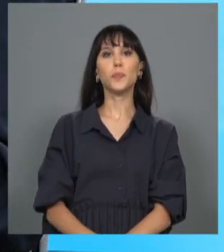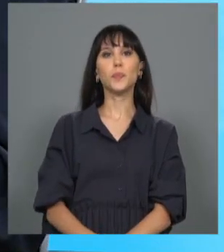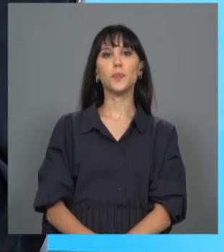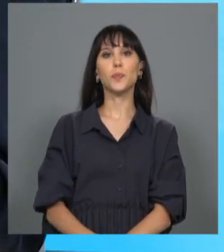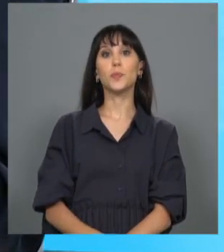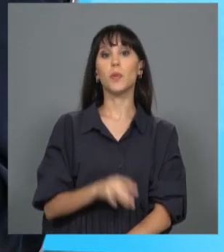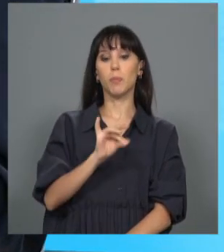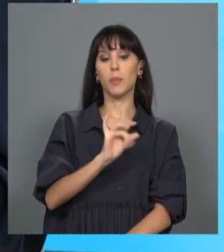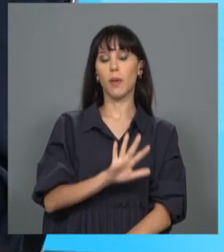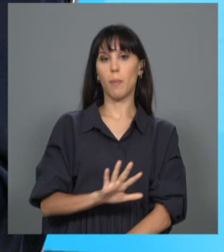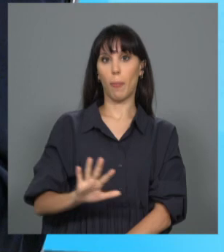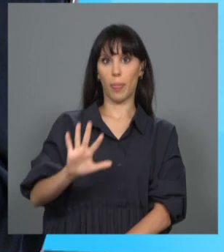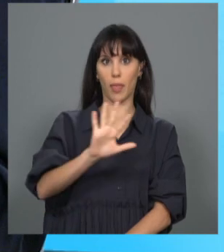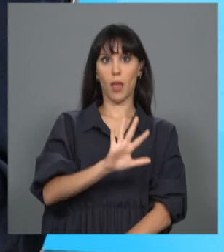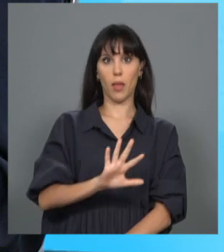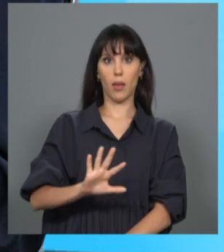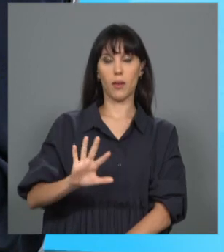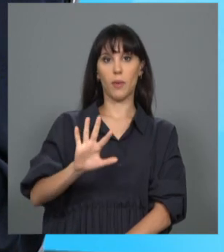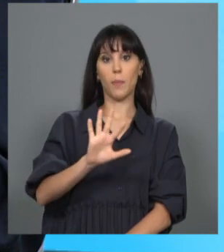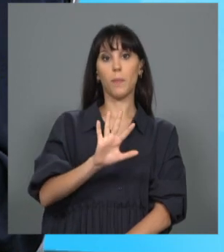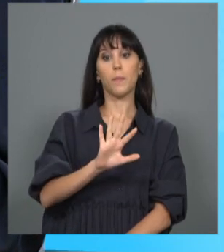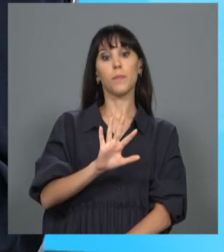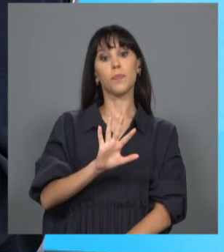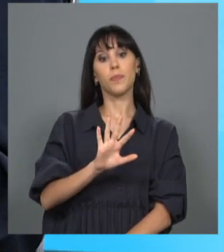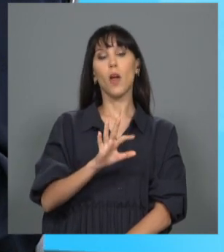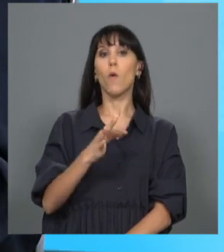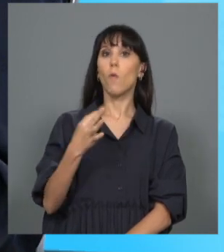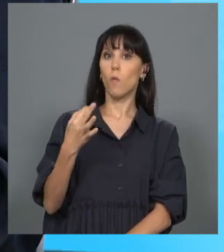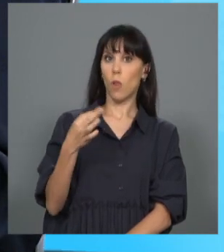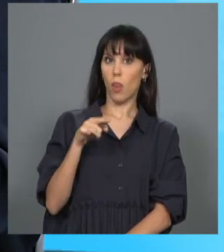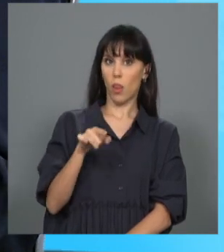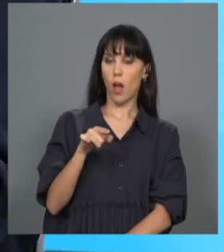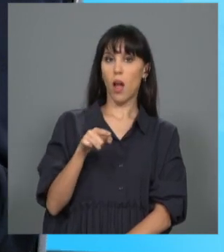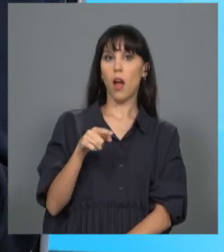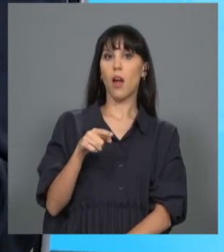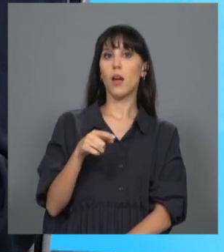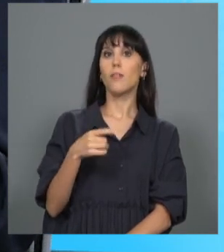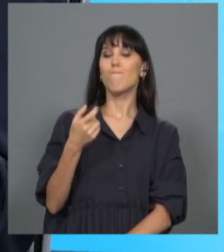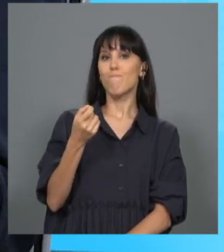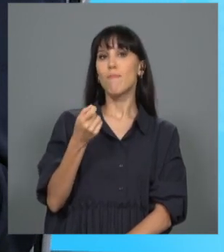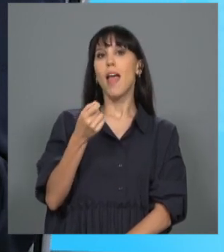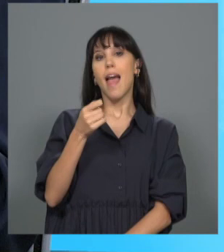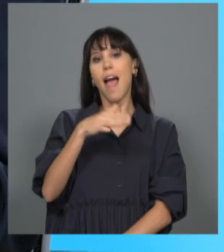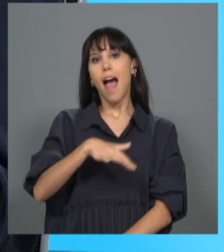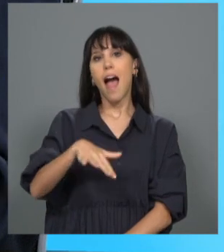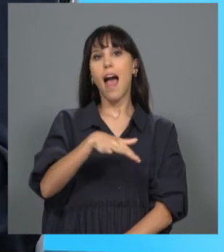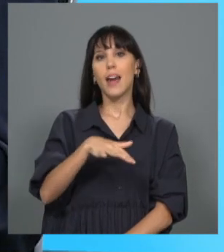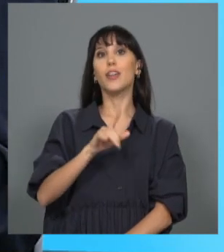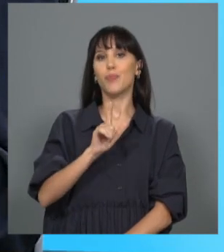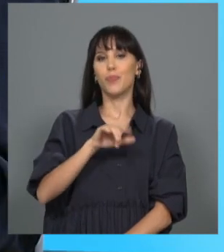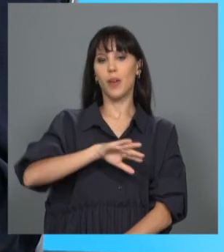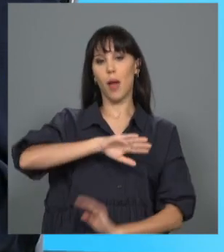uma região que coincide com os arrabaldes dos